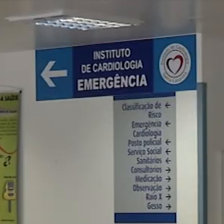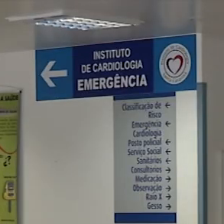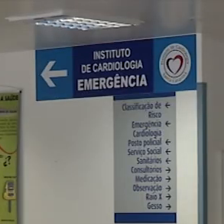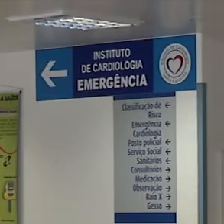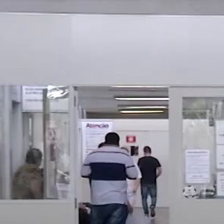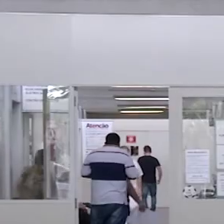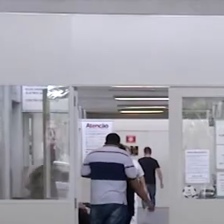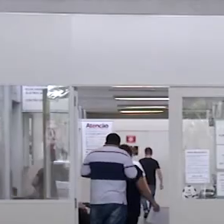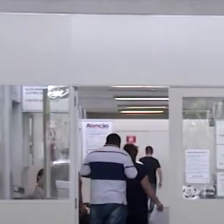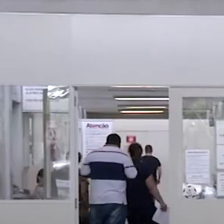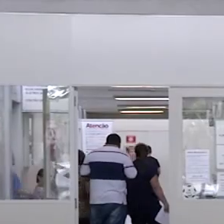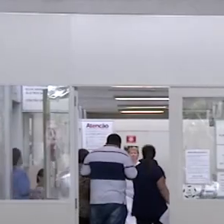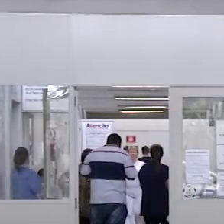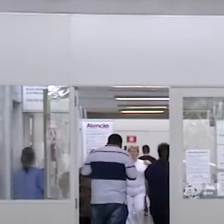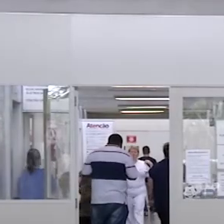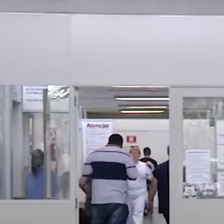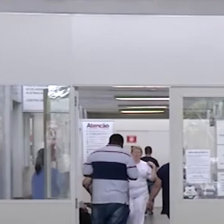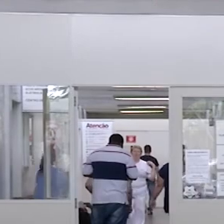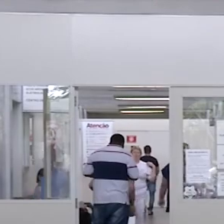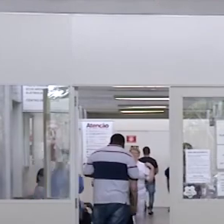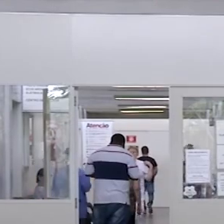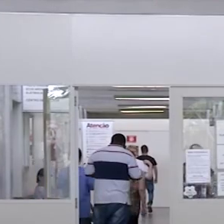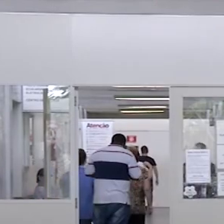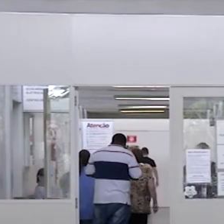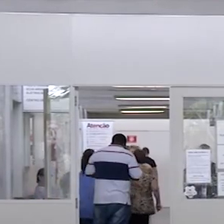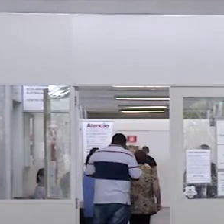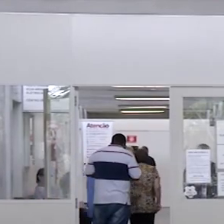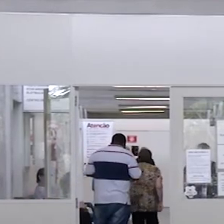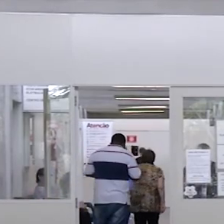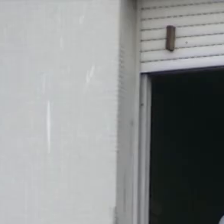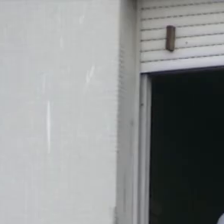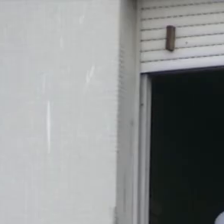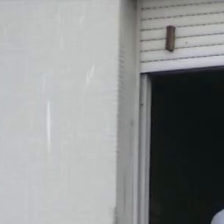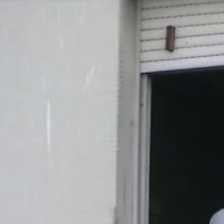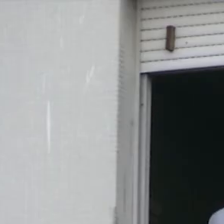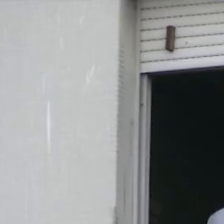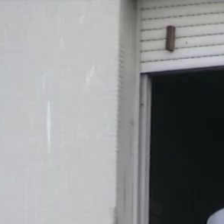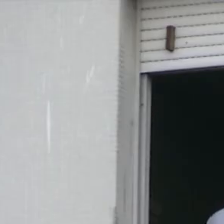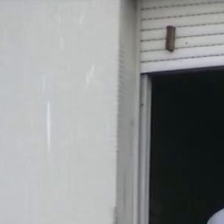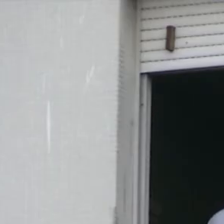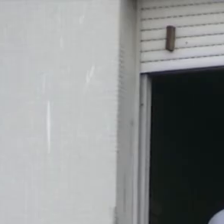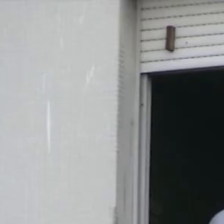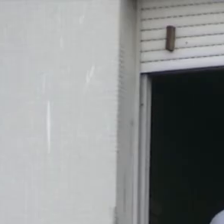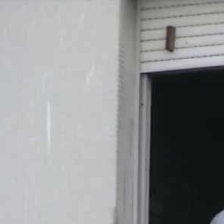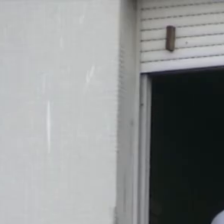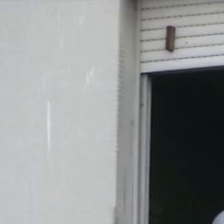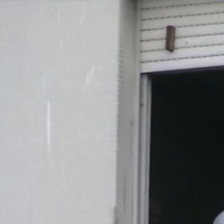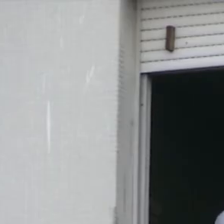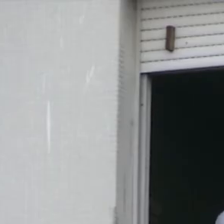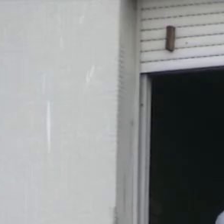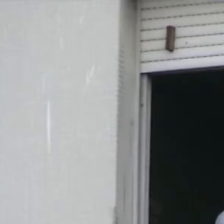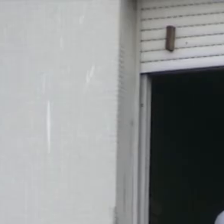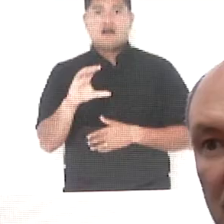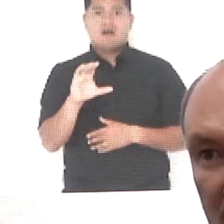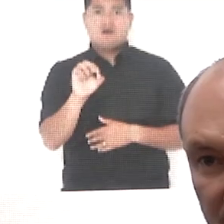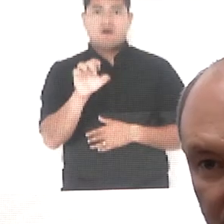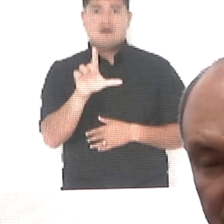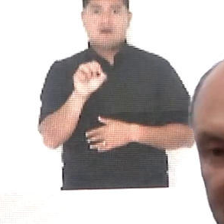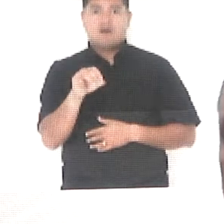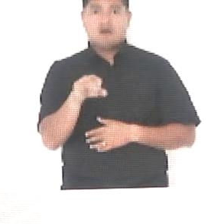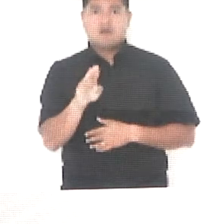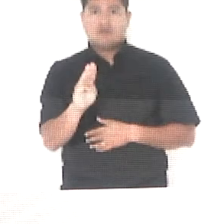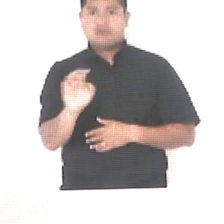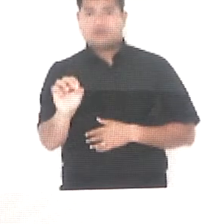dos 4 maiores hospitais da região tem vagas na ala UTI Covid. Para ajudar a resolver essa situação,